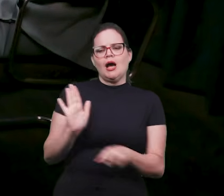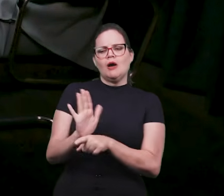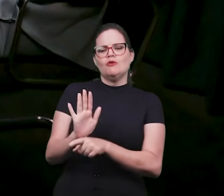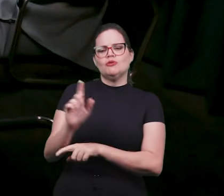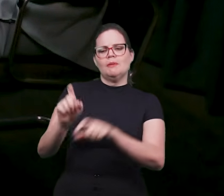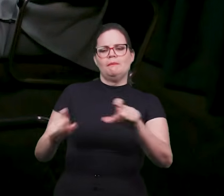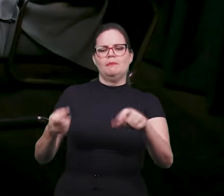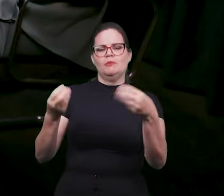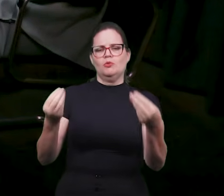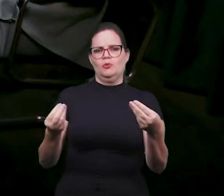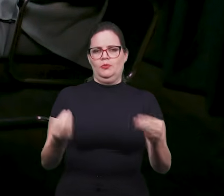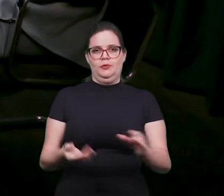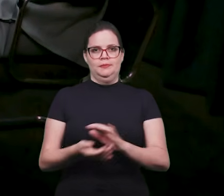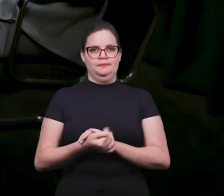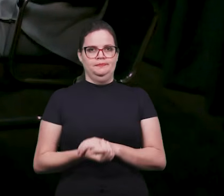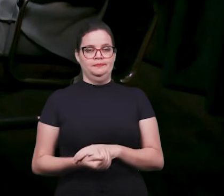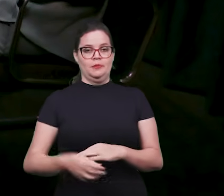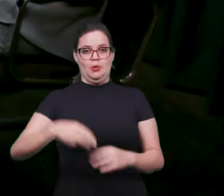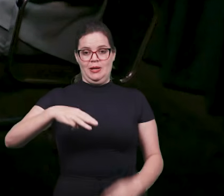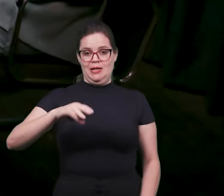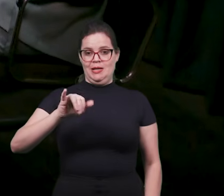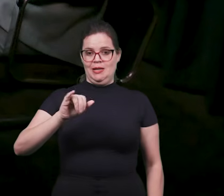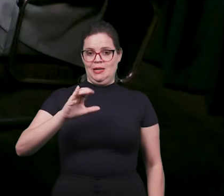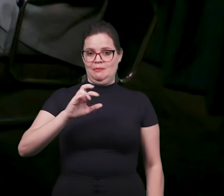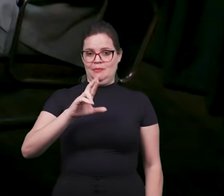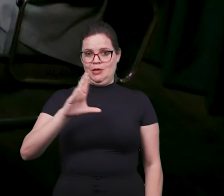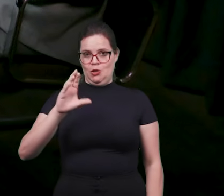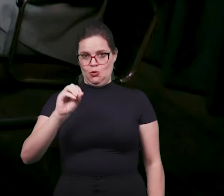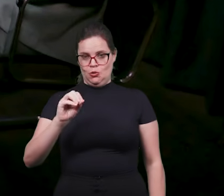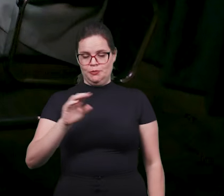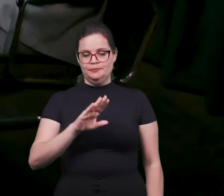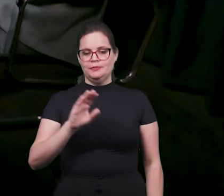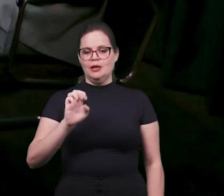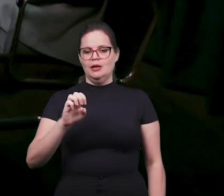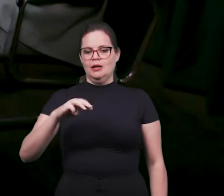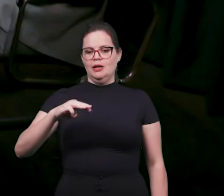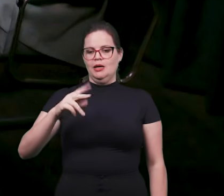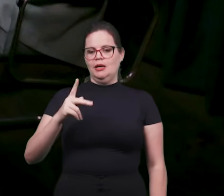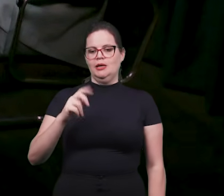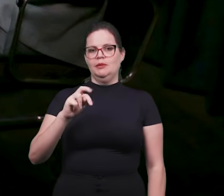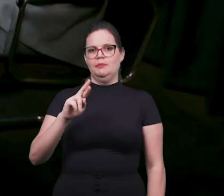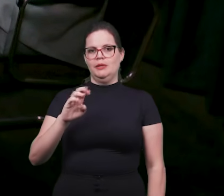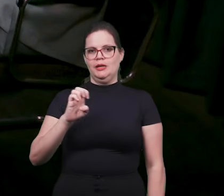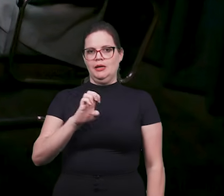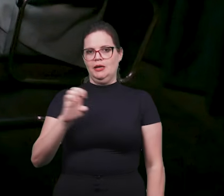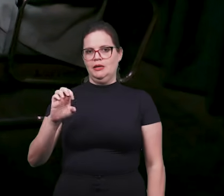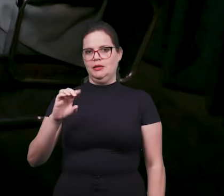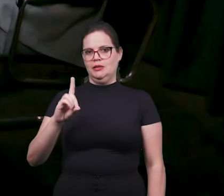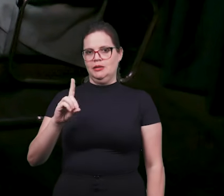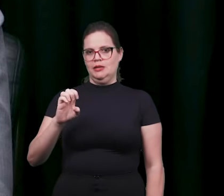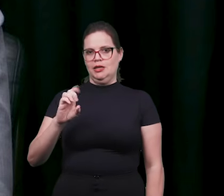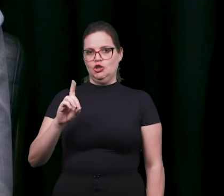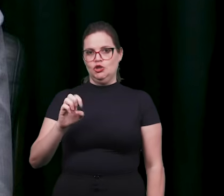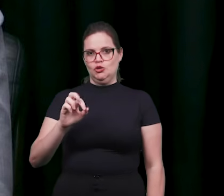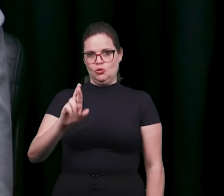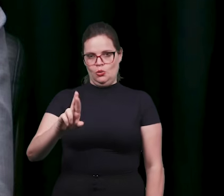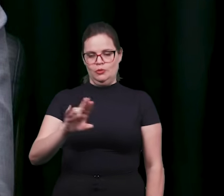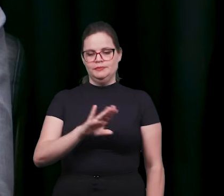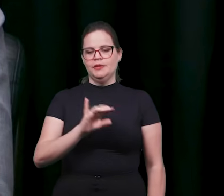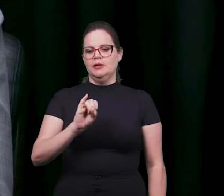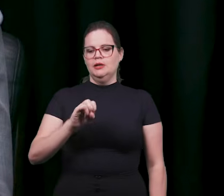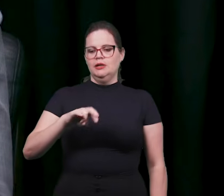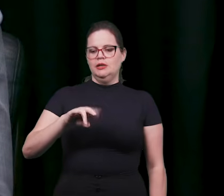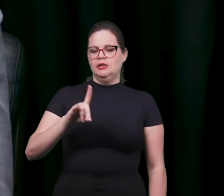ajudar as pessoas? O microempreendedor individual é um empresário individual